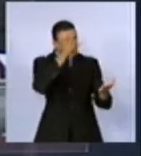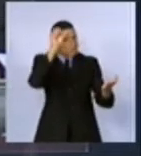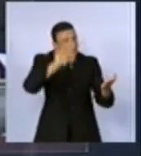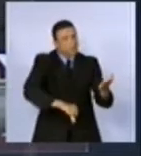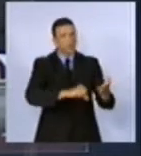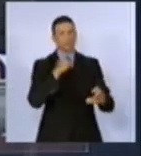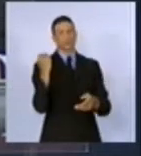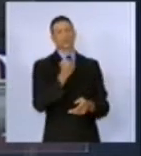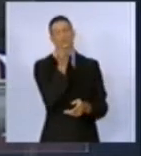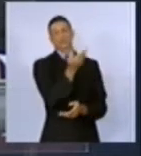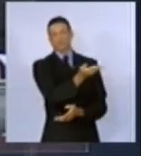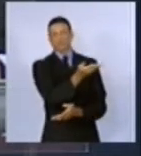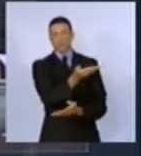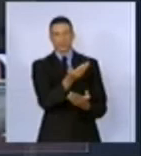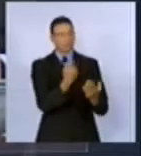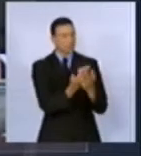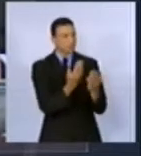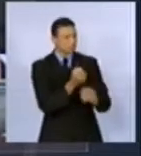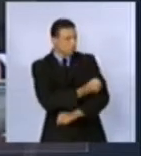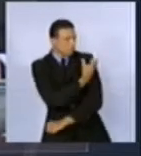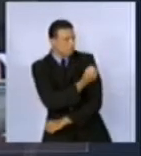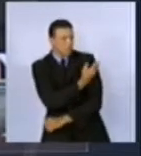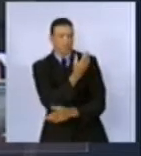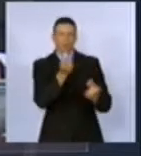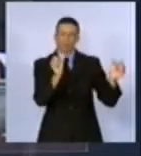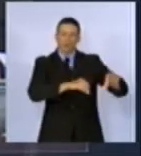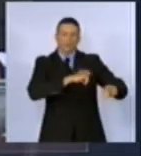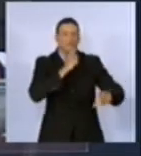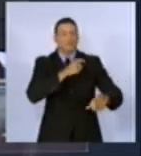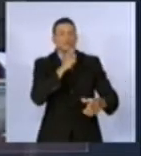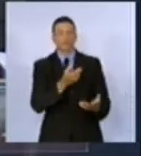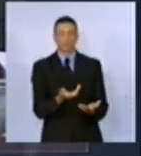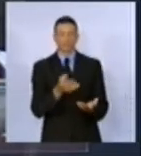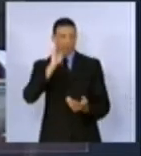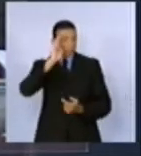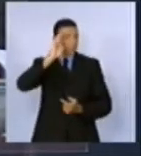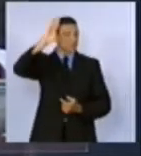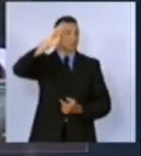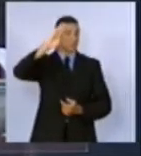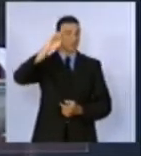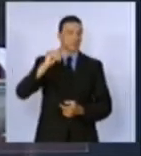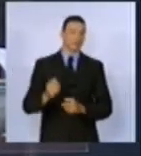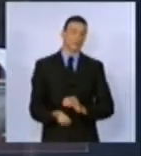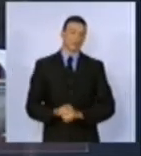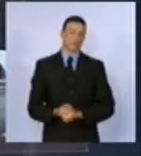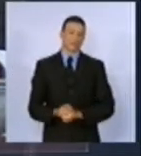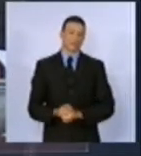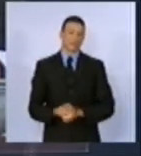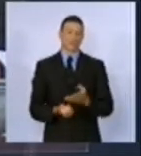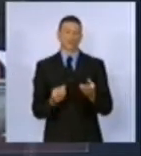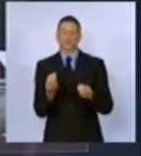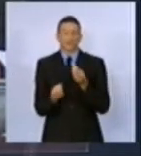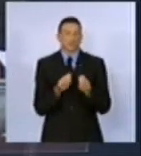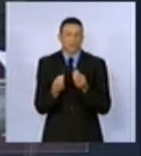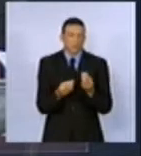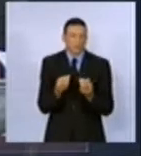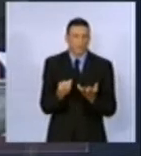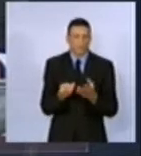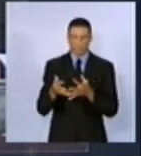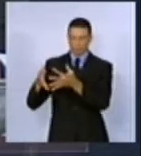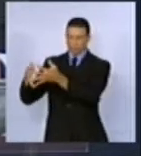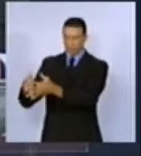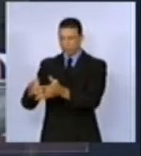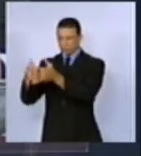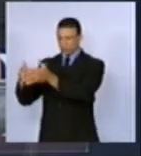cenário totalmente desfavorável que não tem sequer os meios de produção Entretanto a gente de estaca aqui que de que forma a